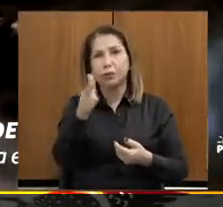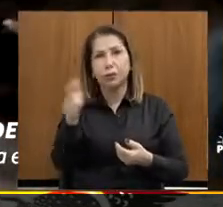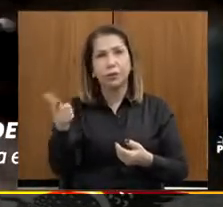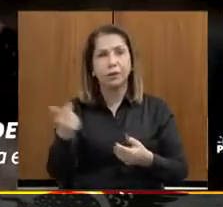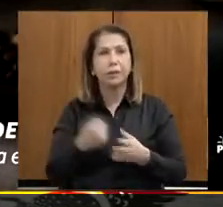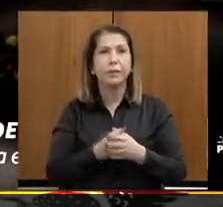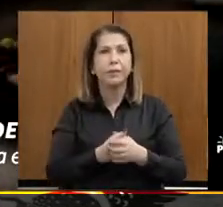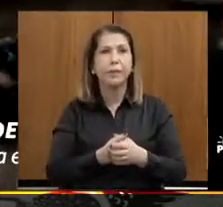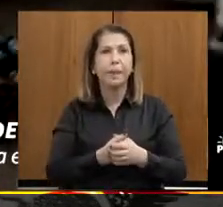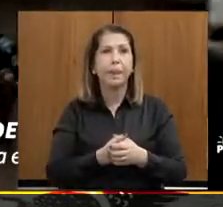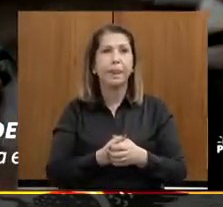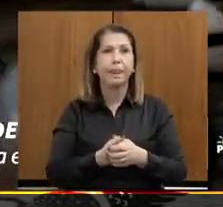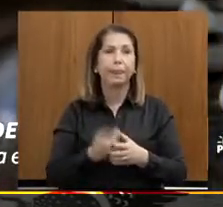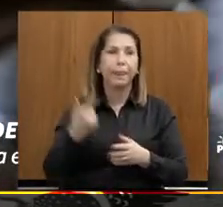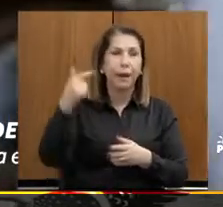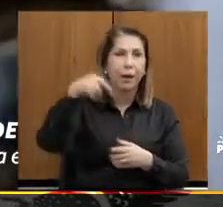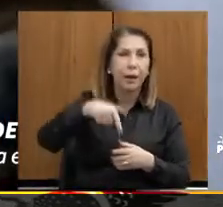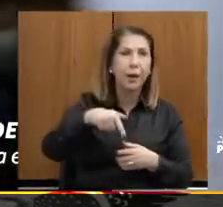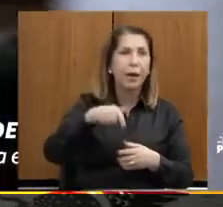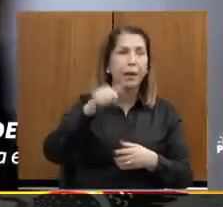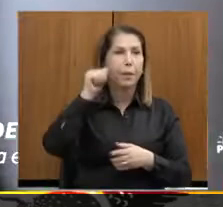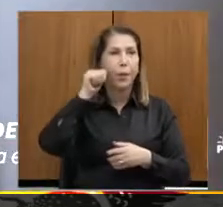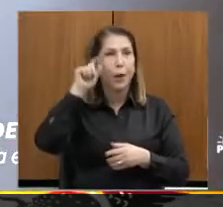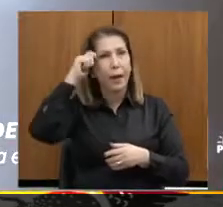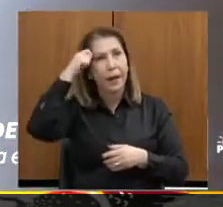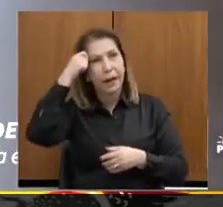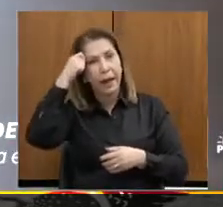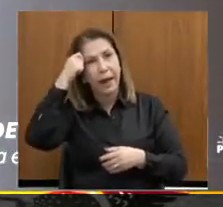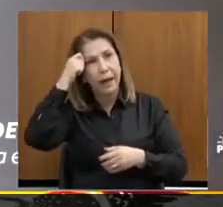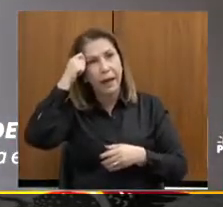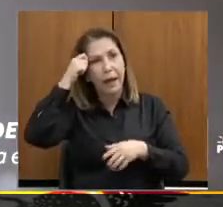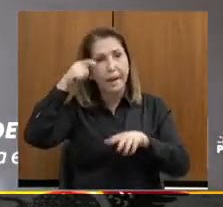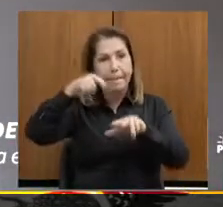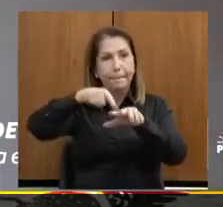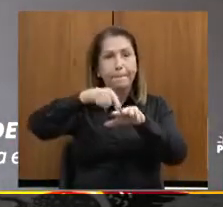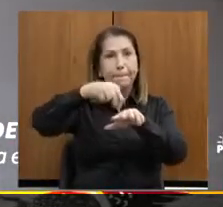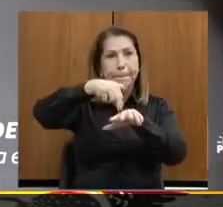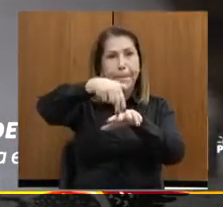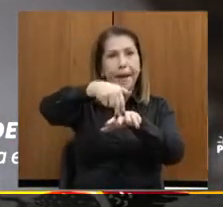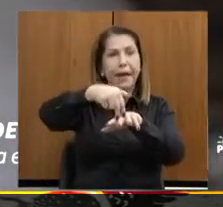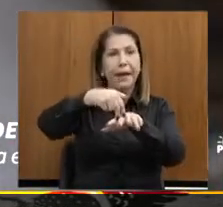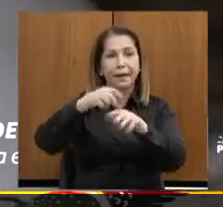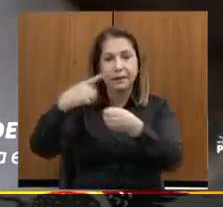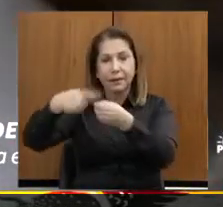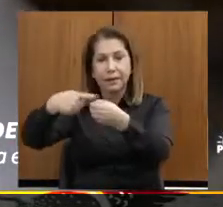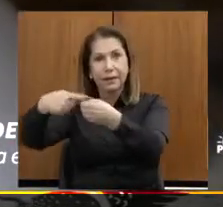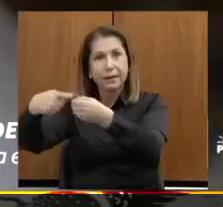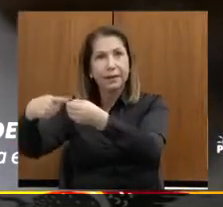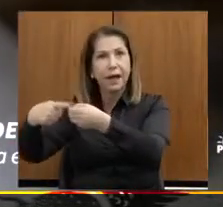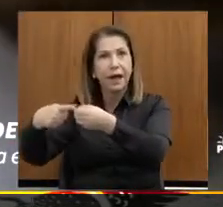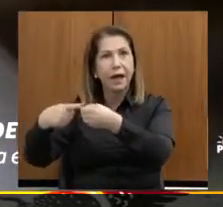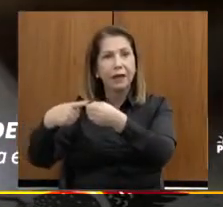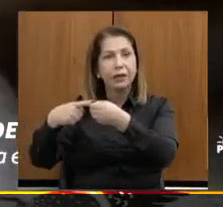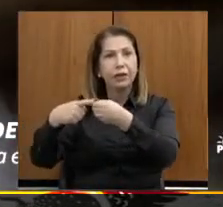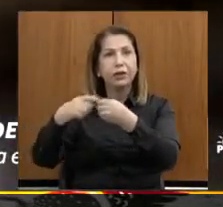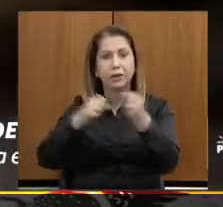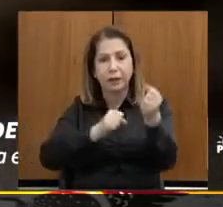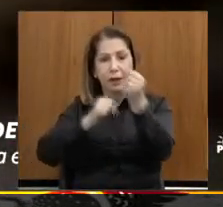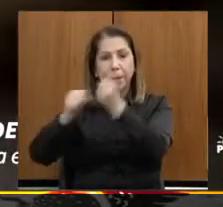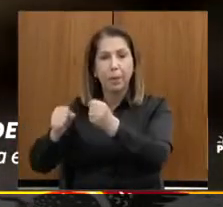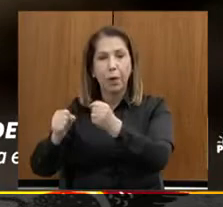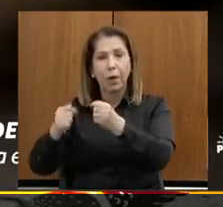uma mulher negra pé no chão beijo interior da cidade quilombola